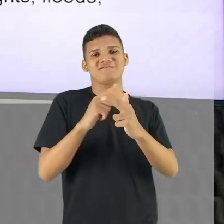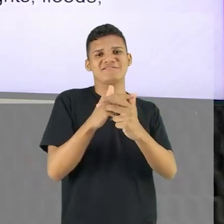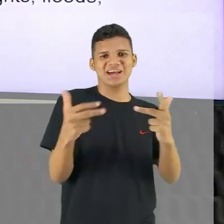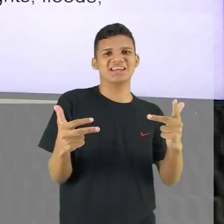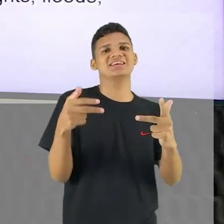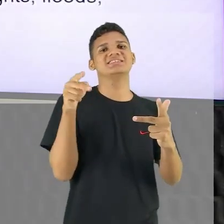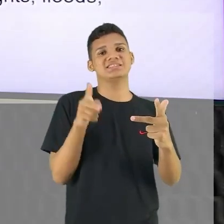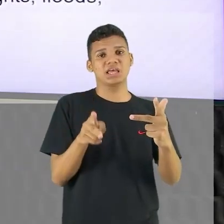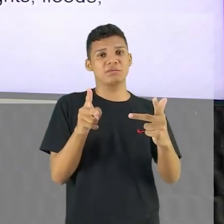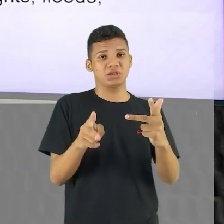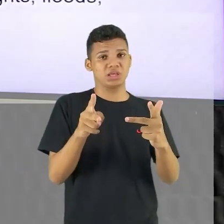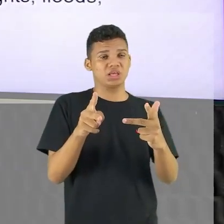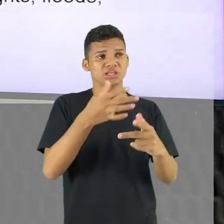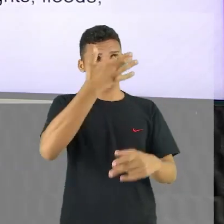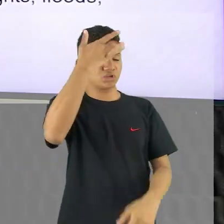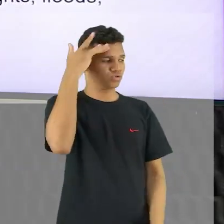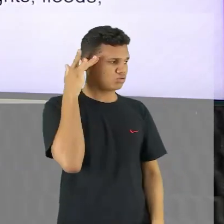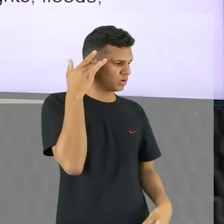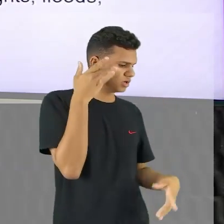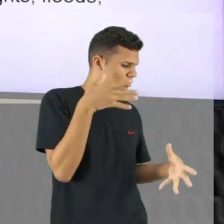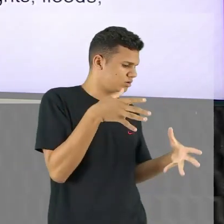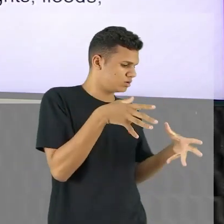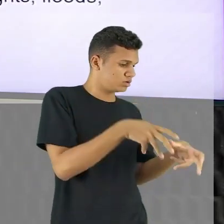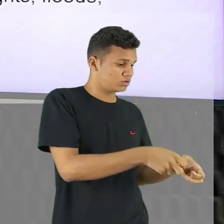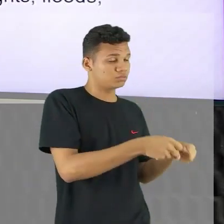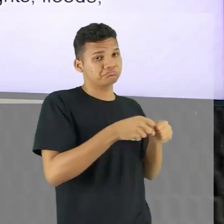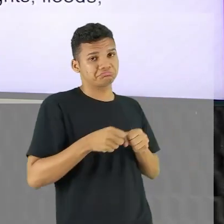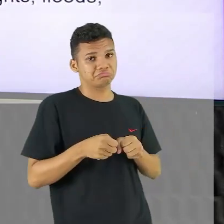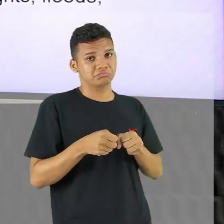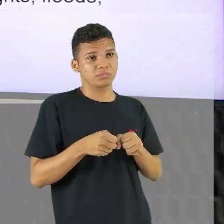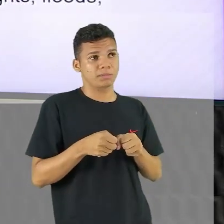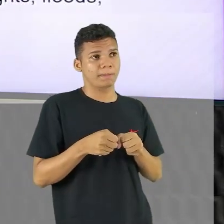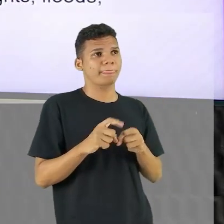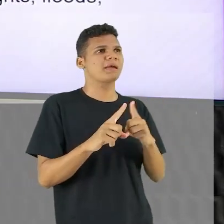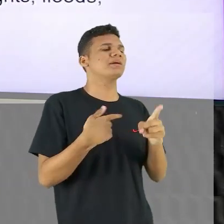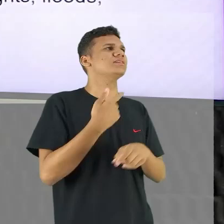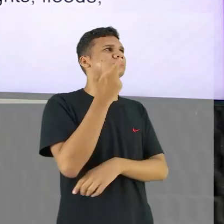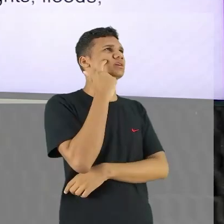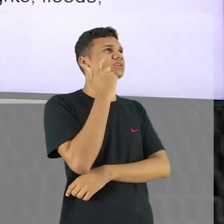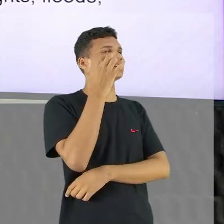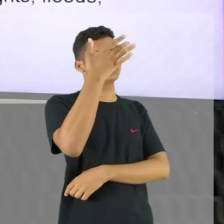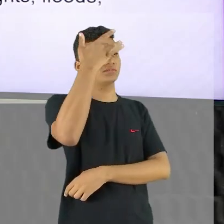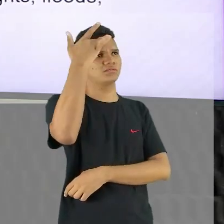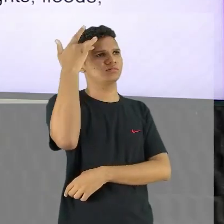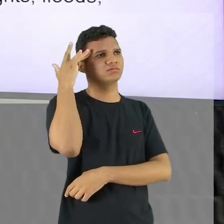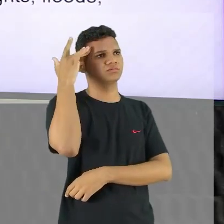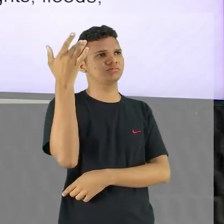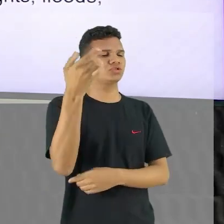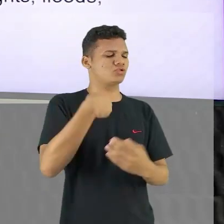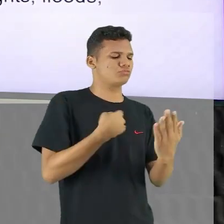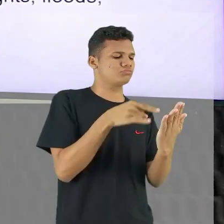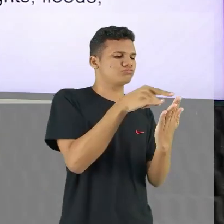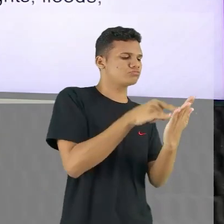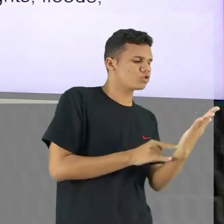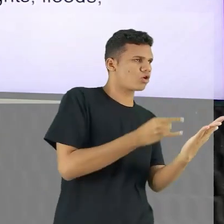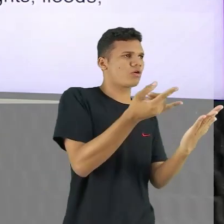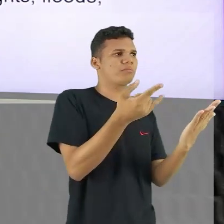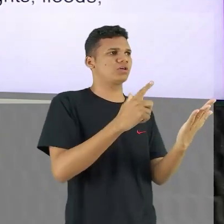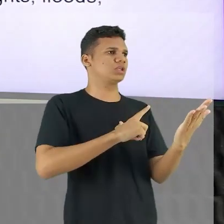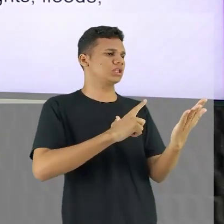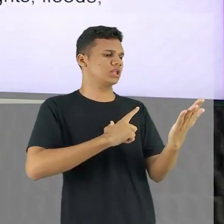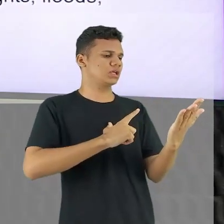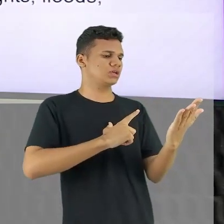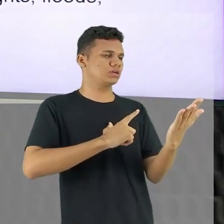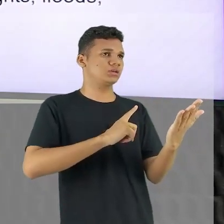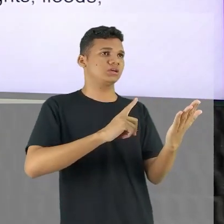que essas pessoas levam consigo. Coisas que são concretas, então você pensa, alguns refugiados vão levar documentos, vão levar